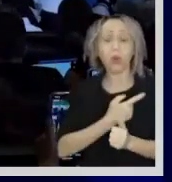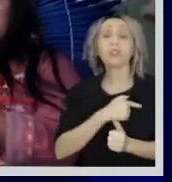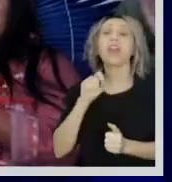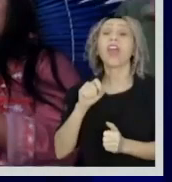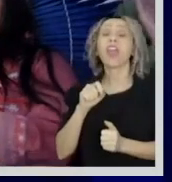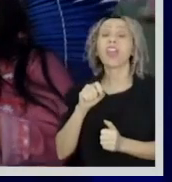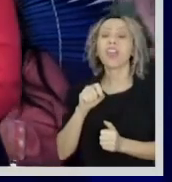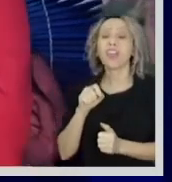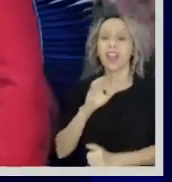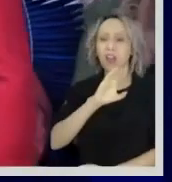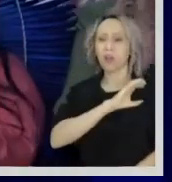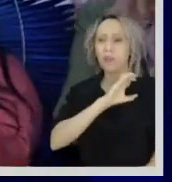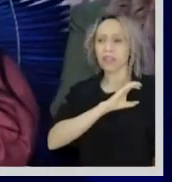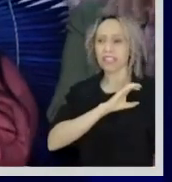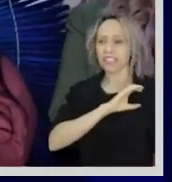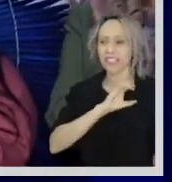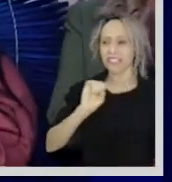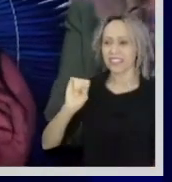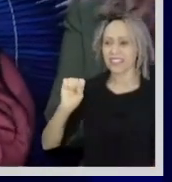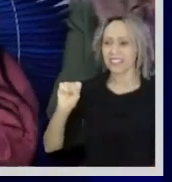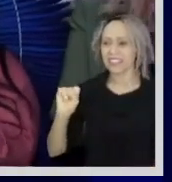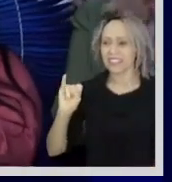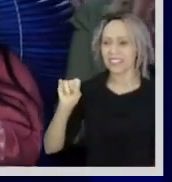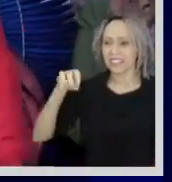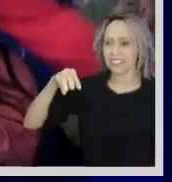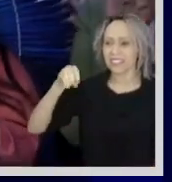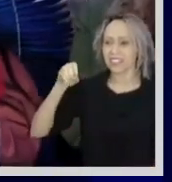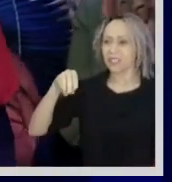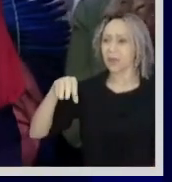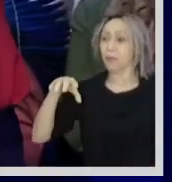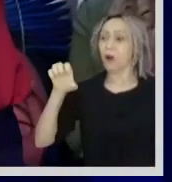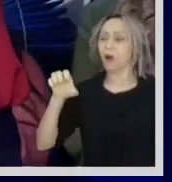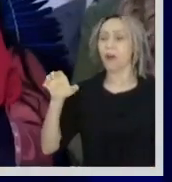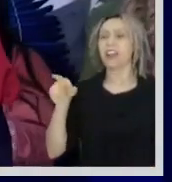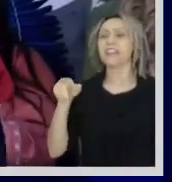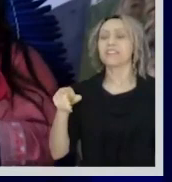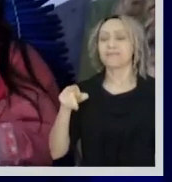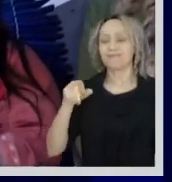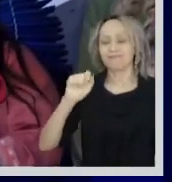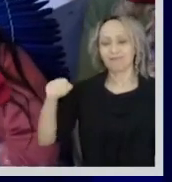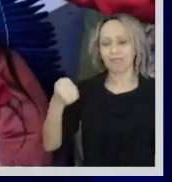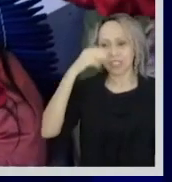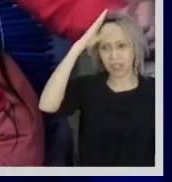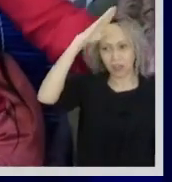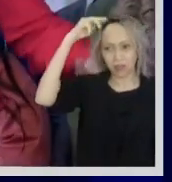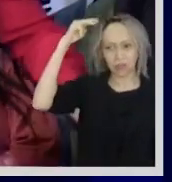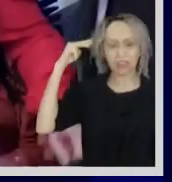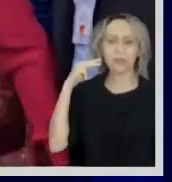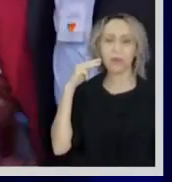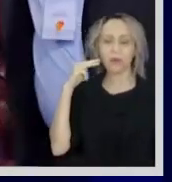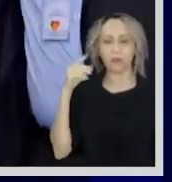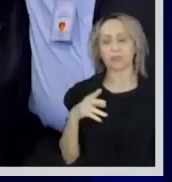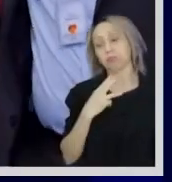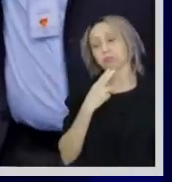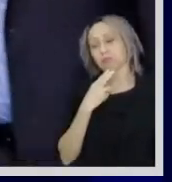primeiro pedaço de bolo foi para aquele que falou: ó, não negocio. Tá aqui Fernando Haddad, não é, outros ministérios ali que foram colocados,